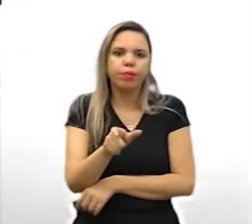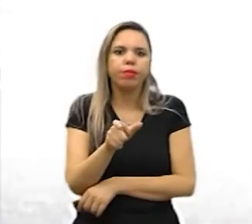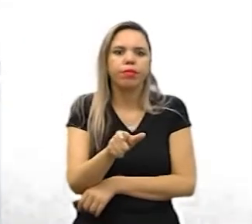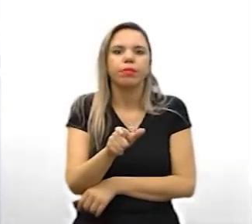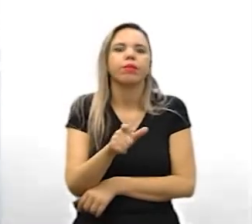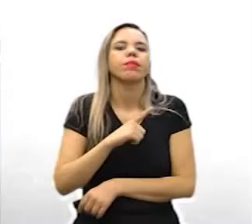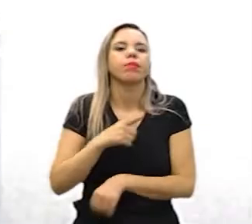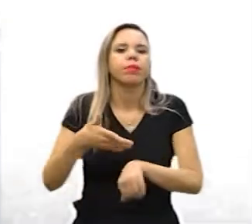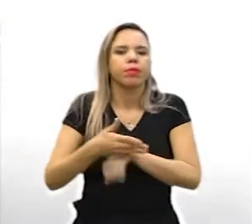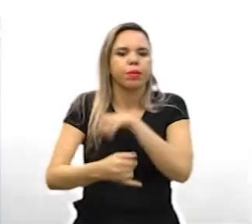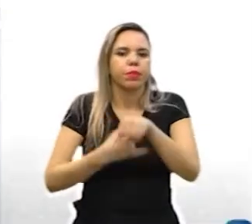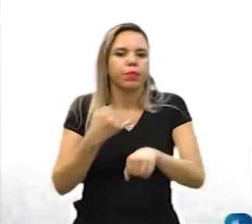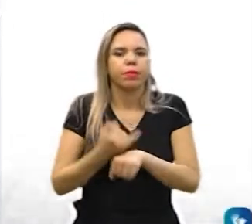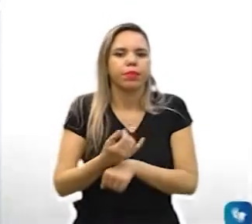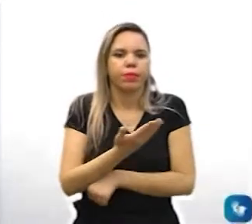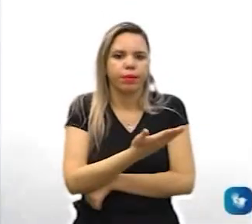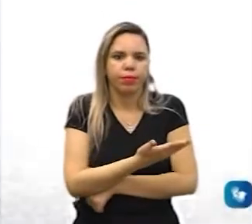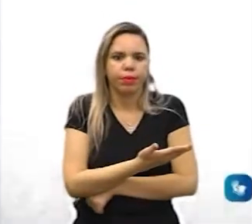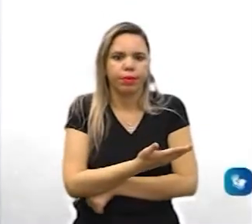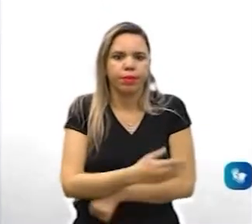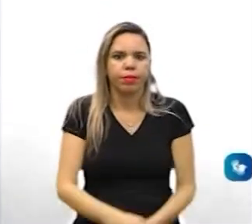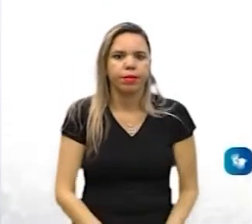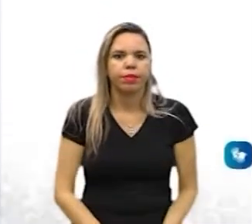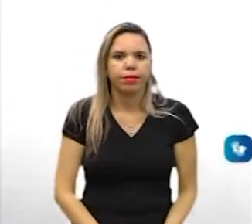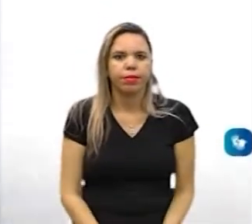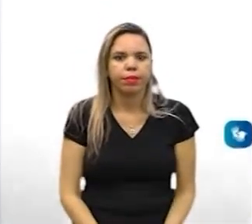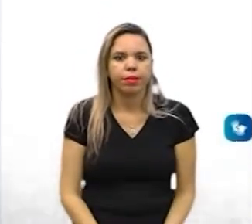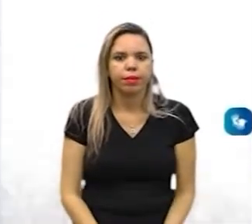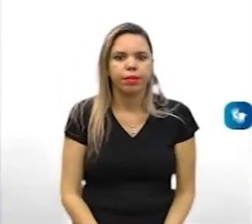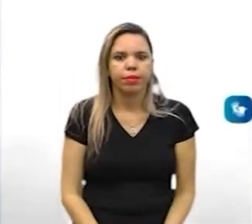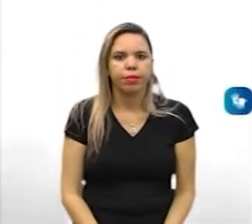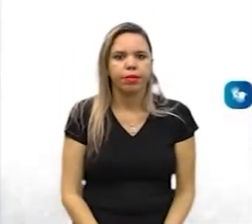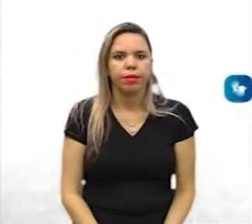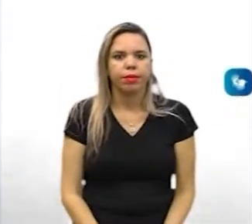para pegar o ingresso, basta acessar o site